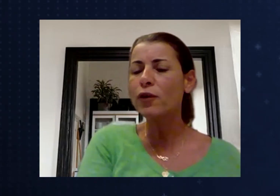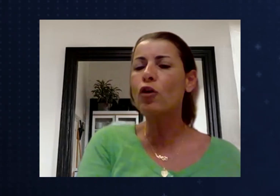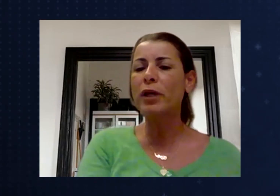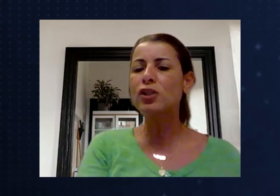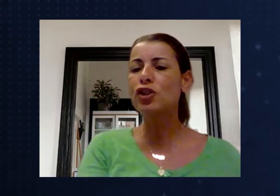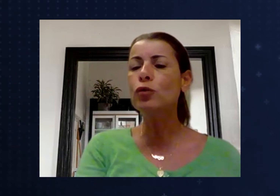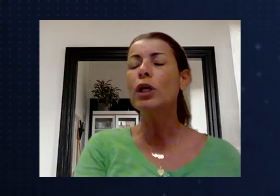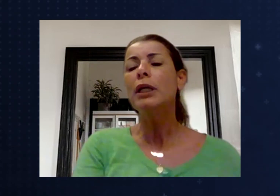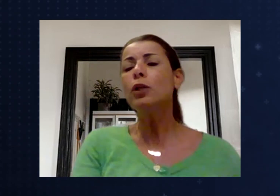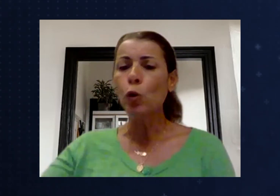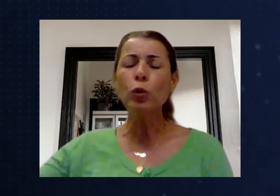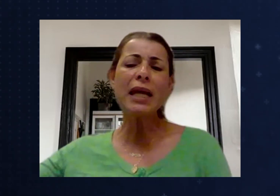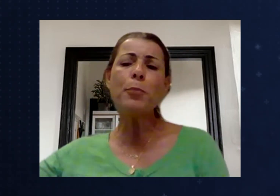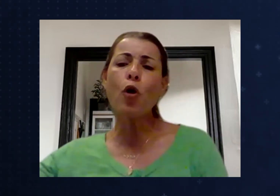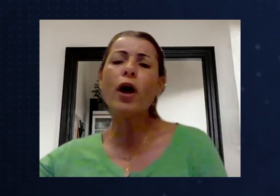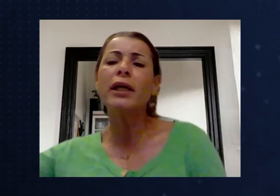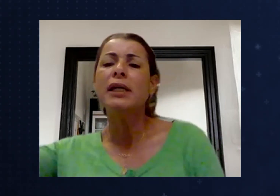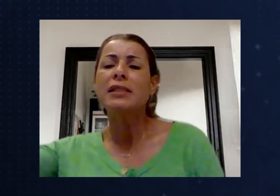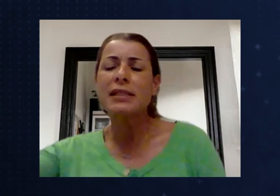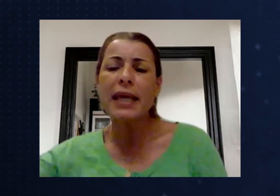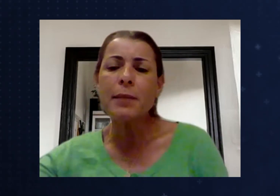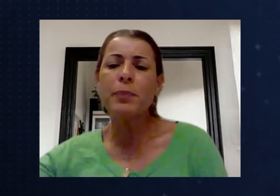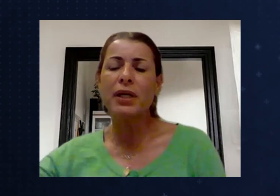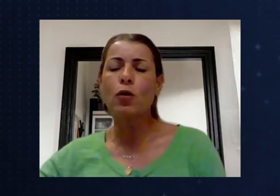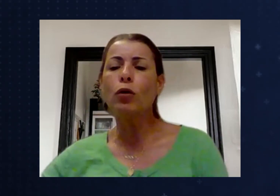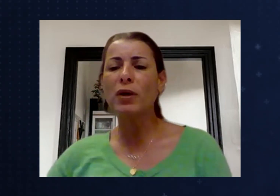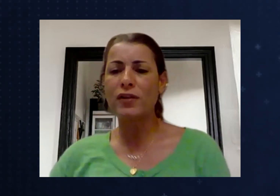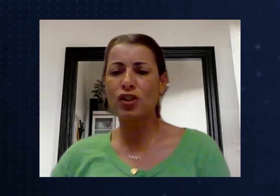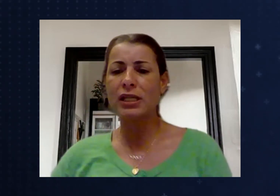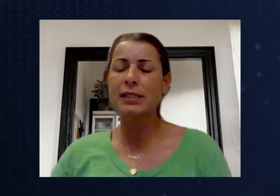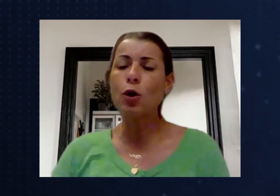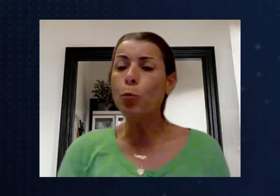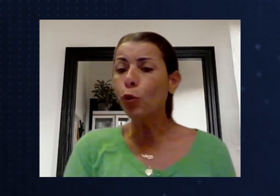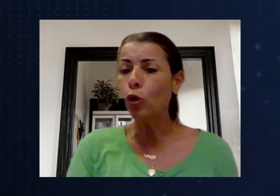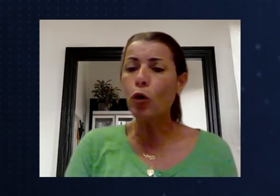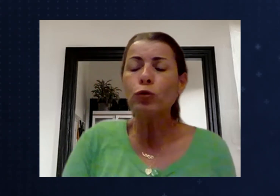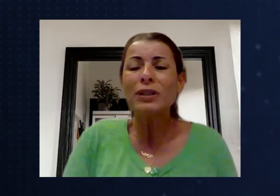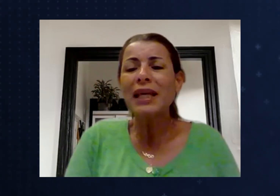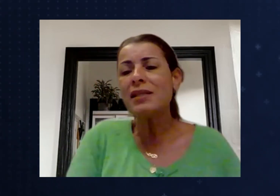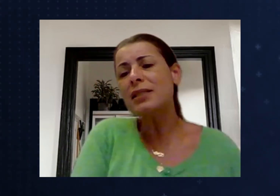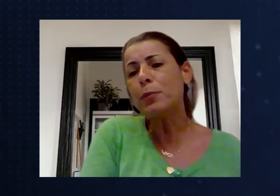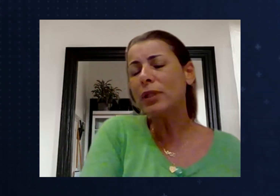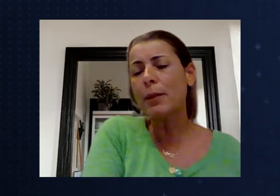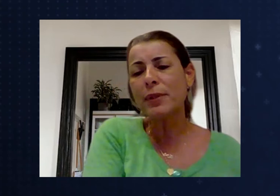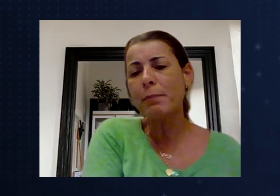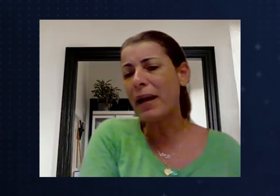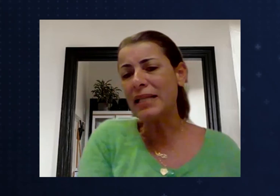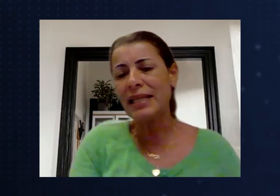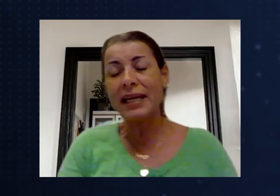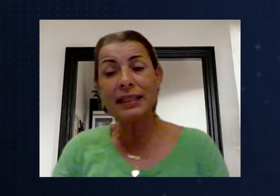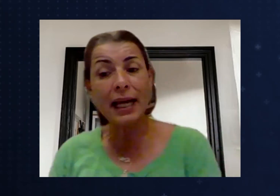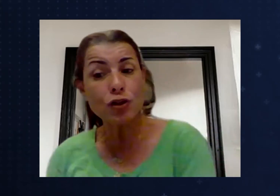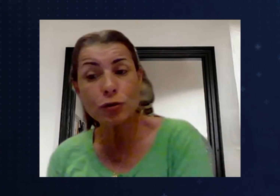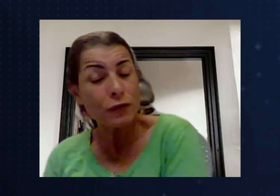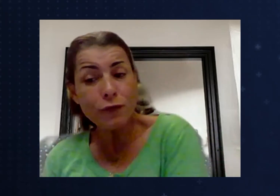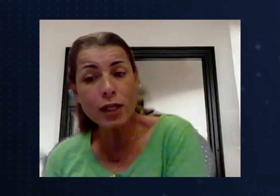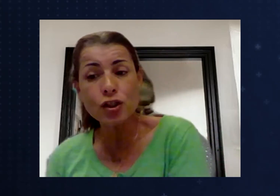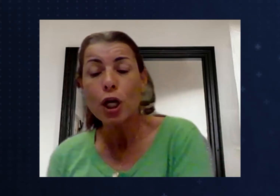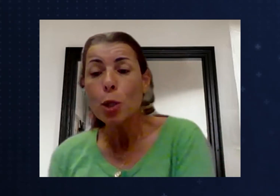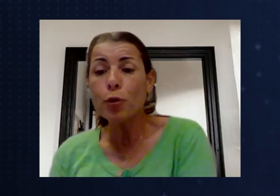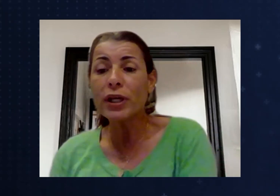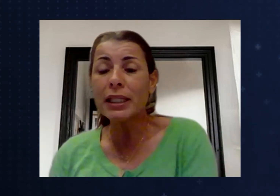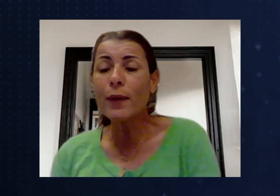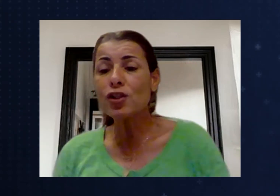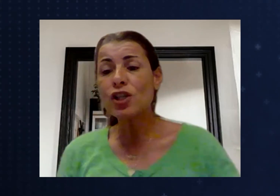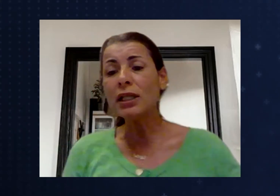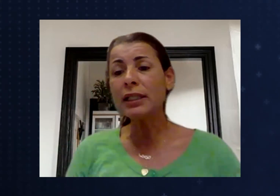2018, quando o crime foi cometido. O tempo corre sempre contra uma investigação, por outro, nem sempre o tempo que passa é a realidade do que